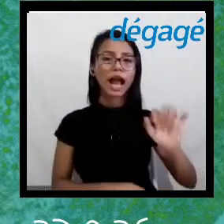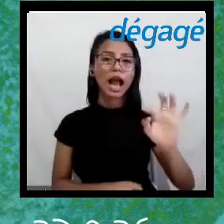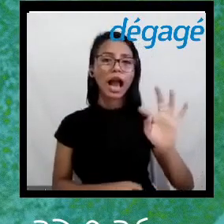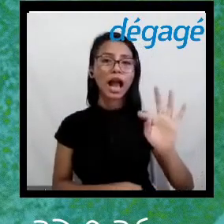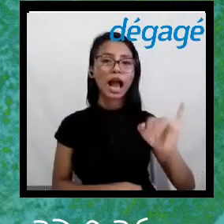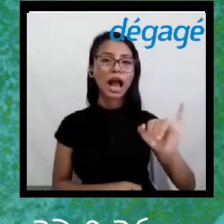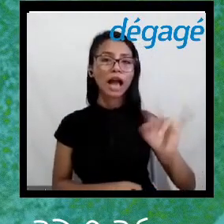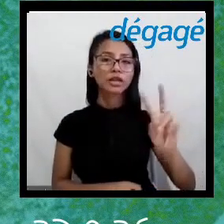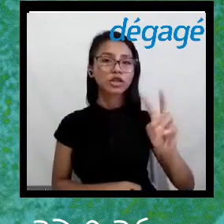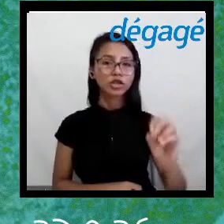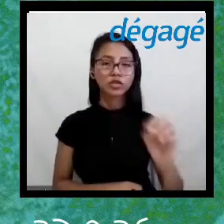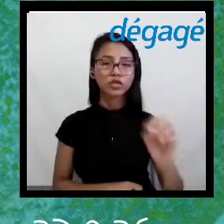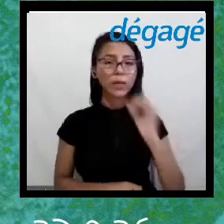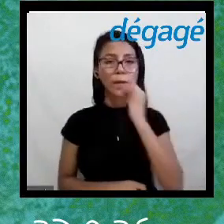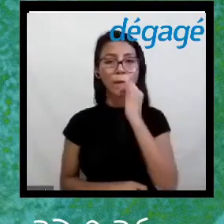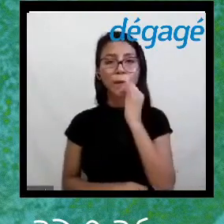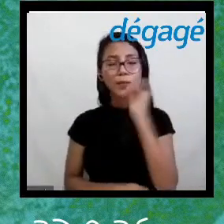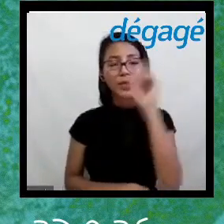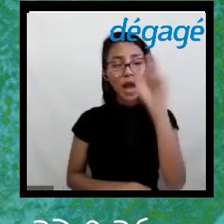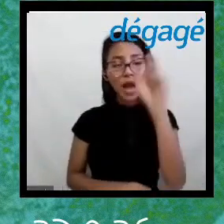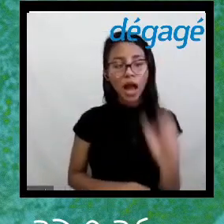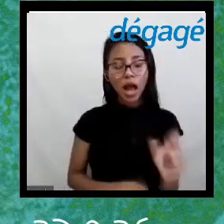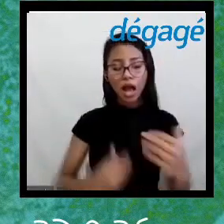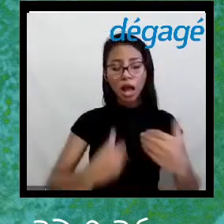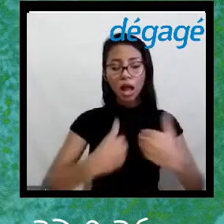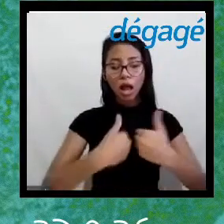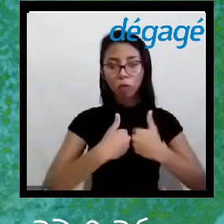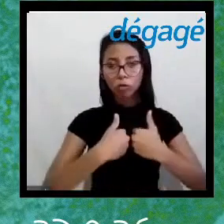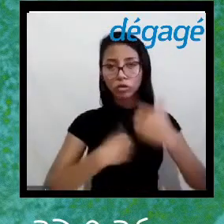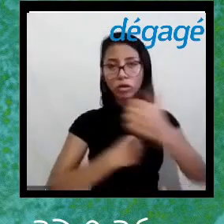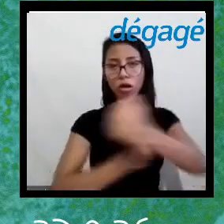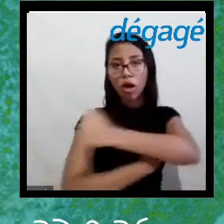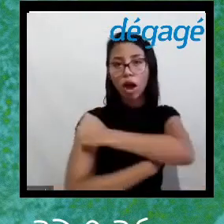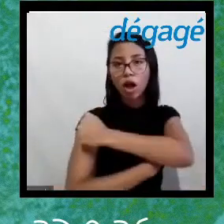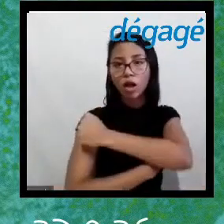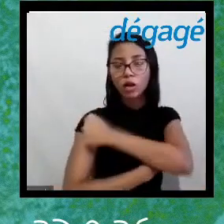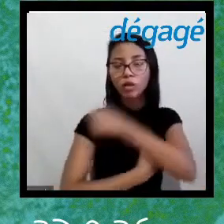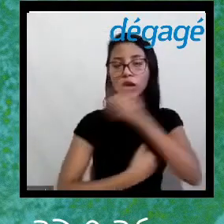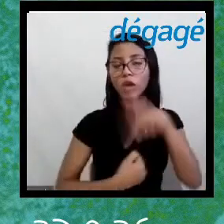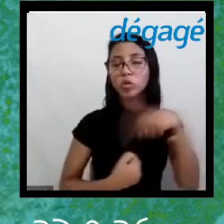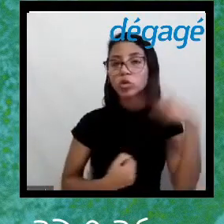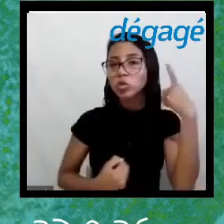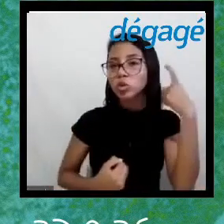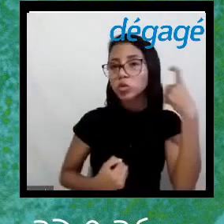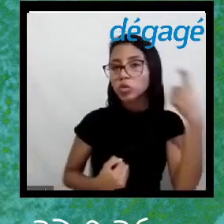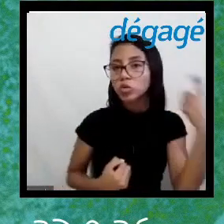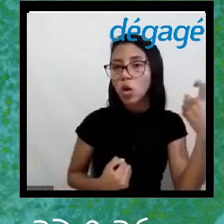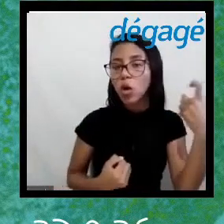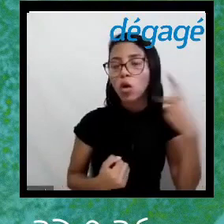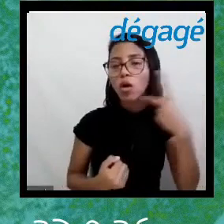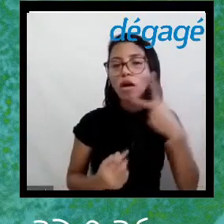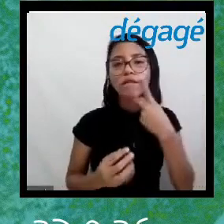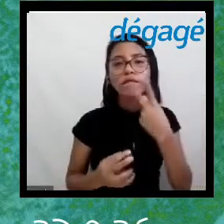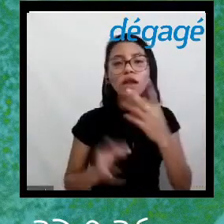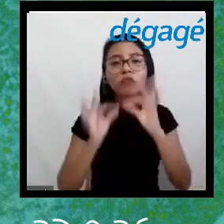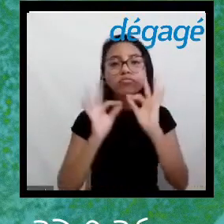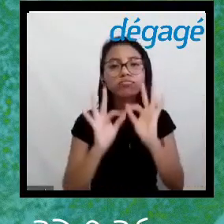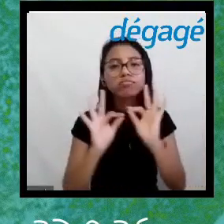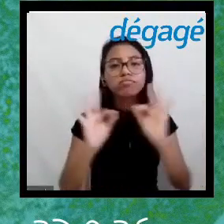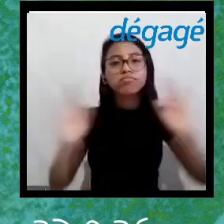som, uma frase, ou percutir algum instrumento, ou, de repente,